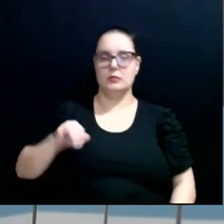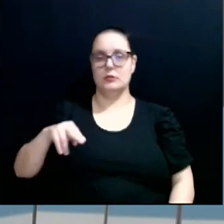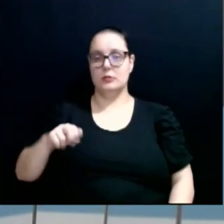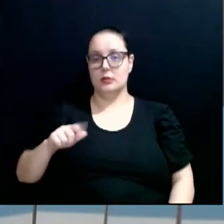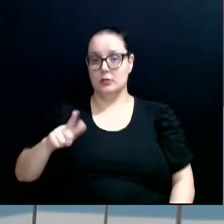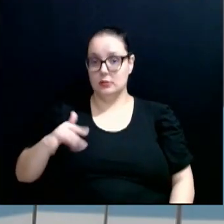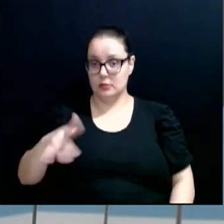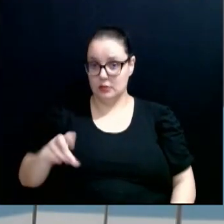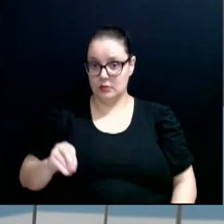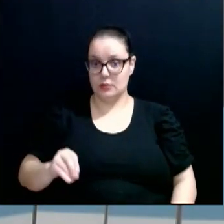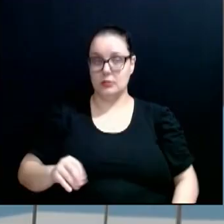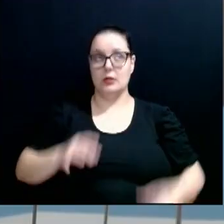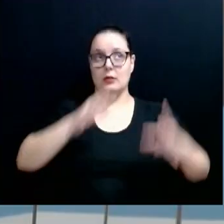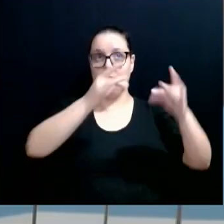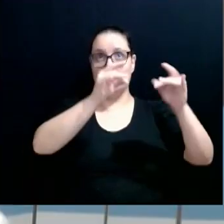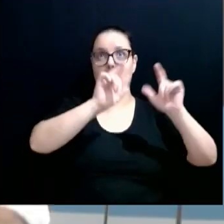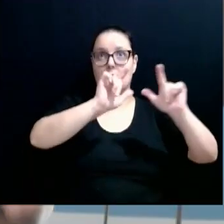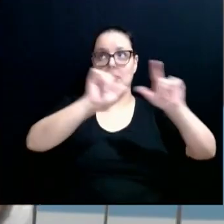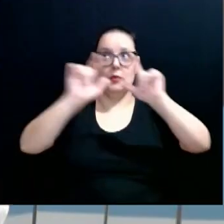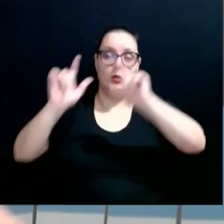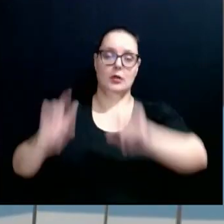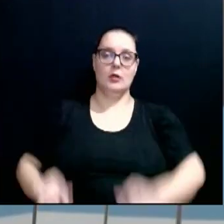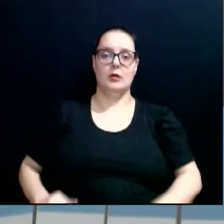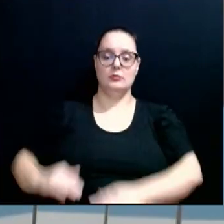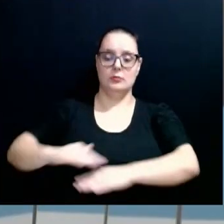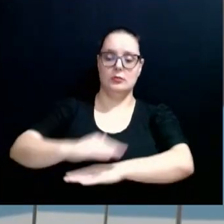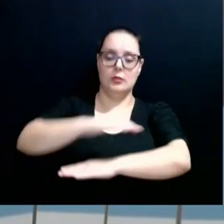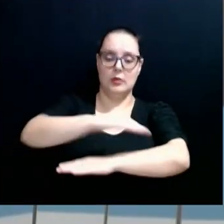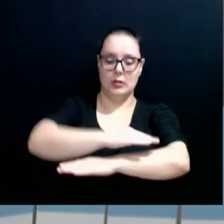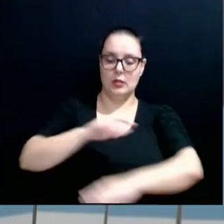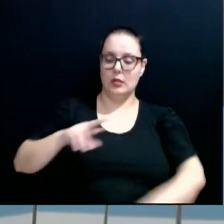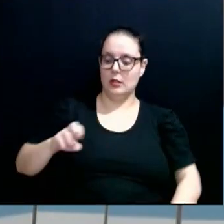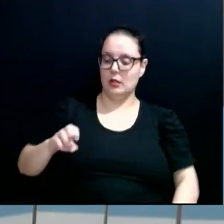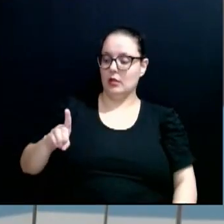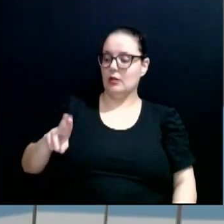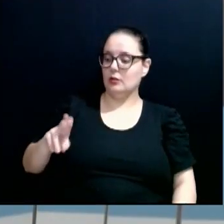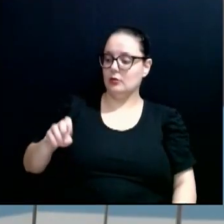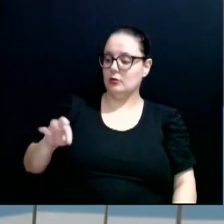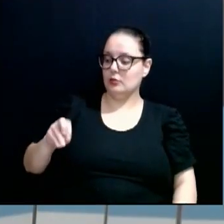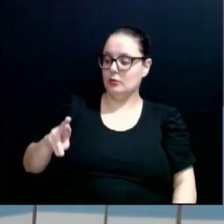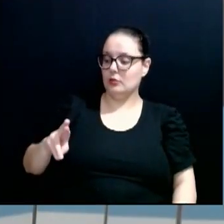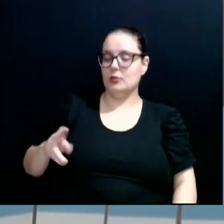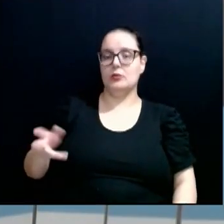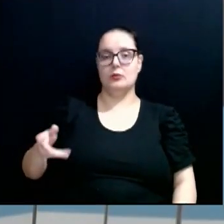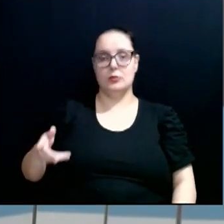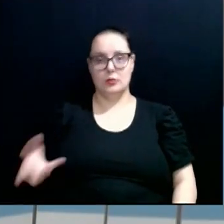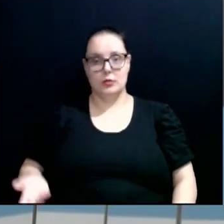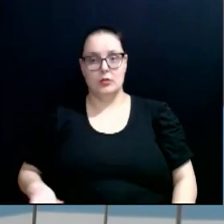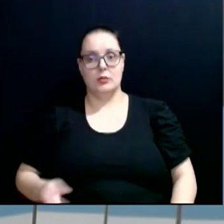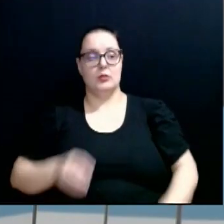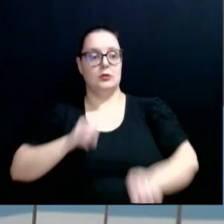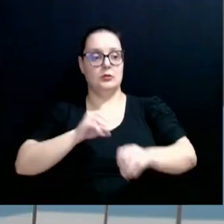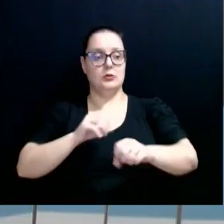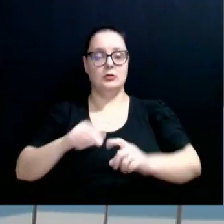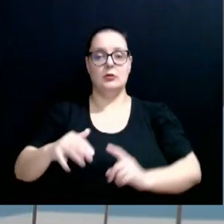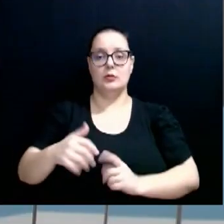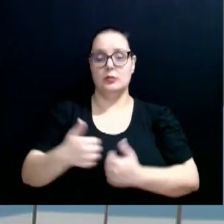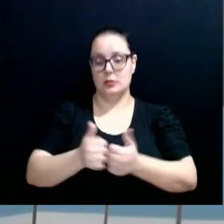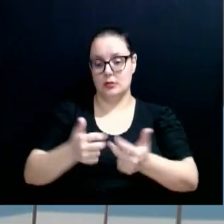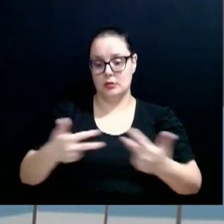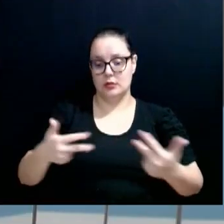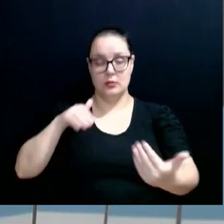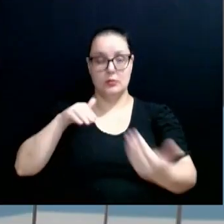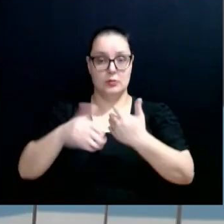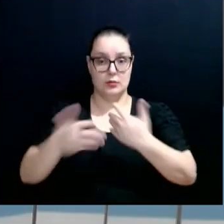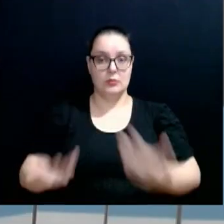redutores de velocidade, né, então educação de trânsito, né, diversas demandas aí, advindas aí do